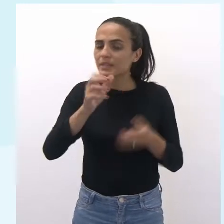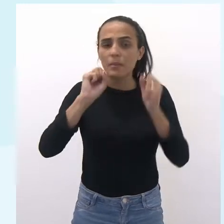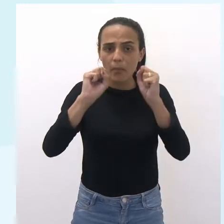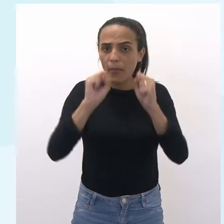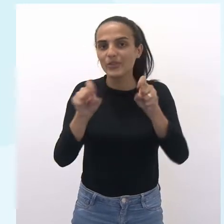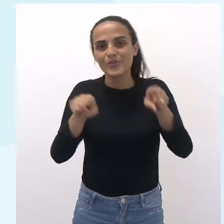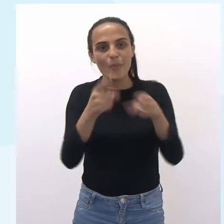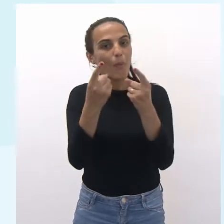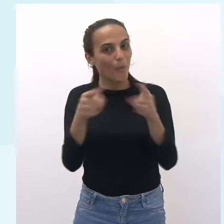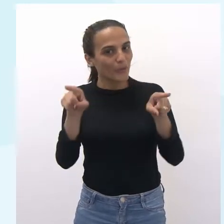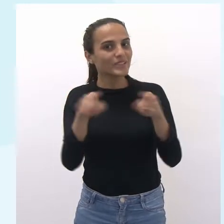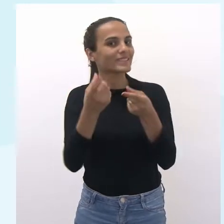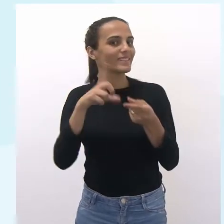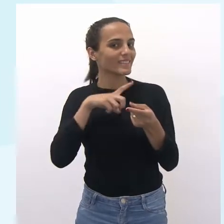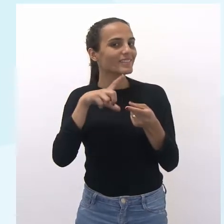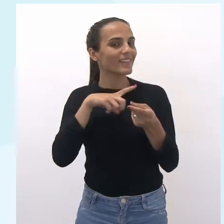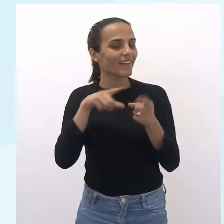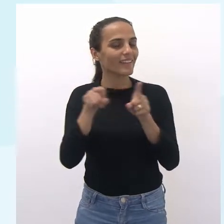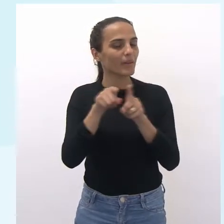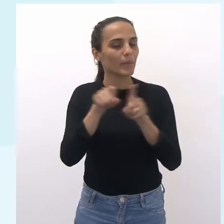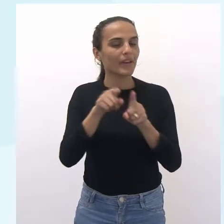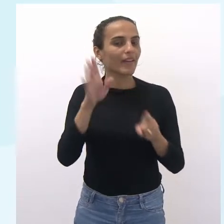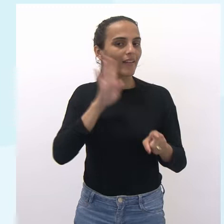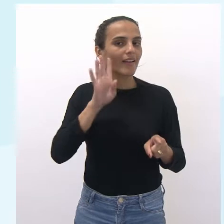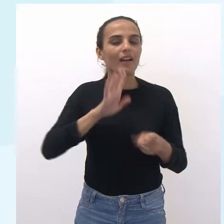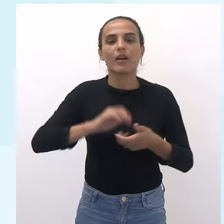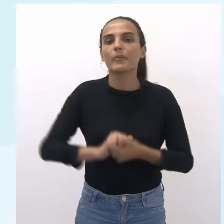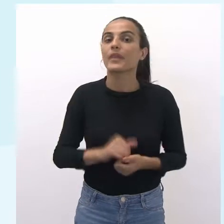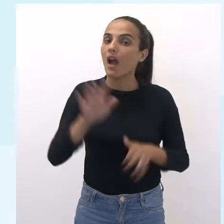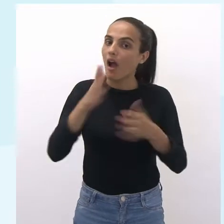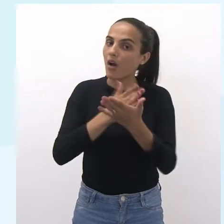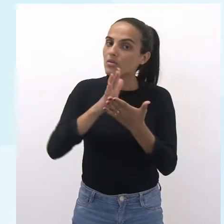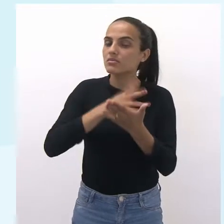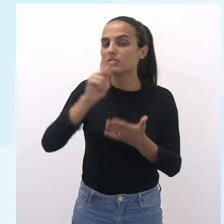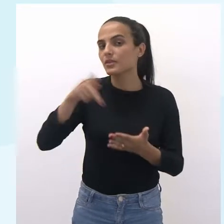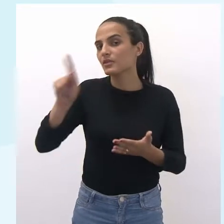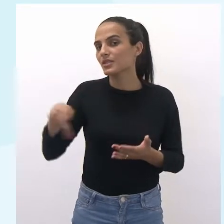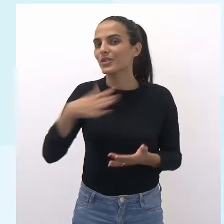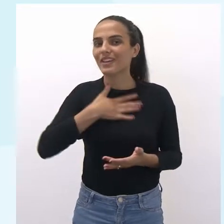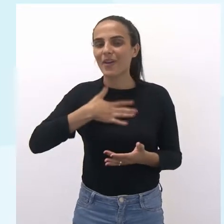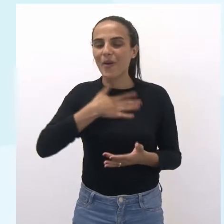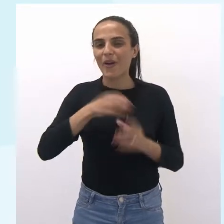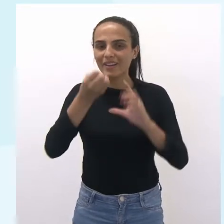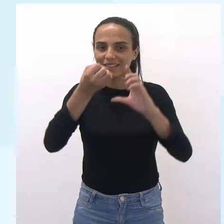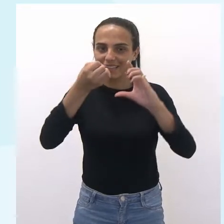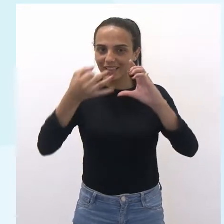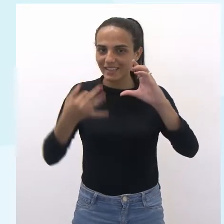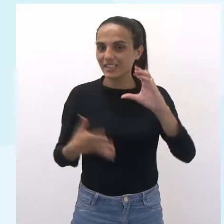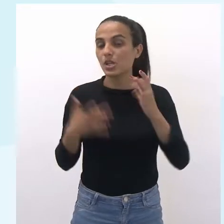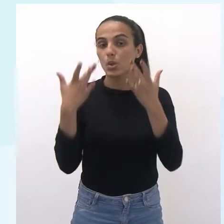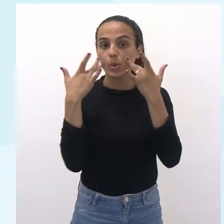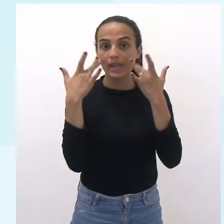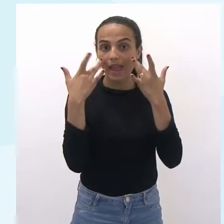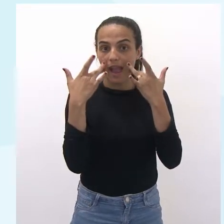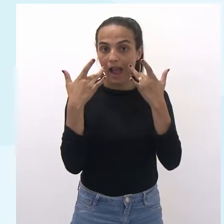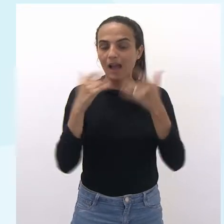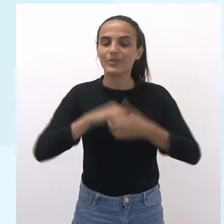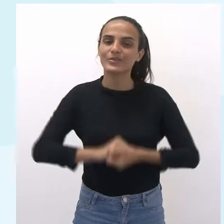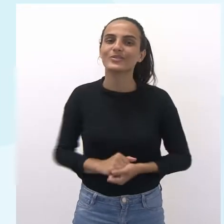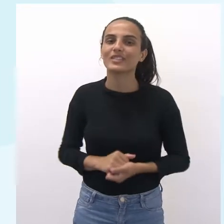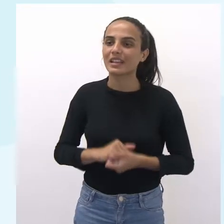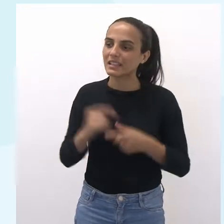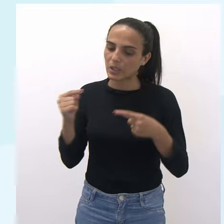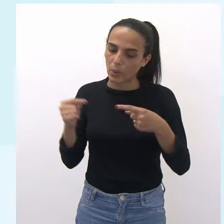Eu adoro trabalhar com música também. Alguns professores têm umas características bacanas do uso do teatro. Alinhar com